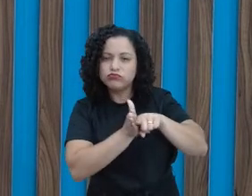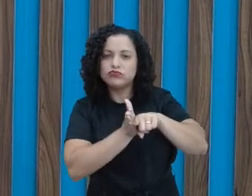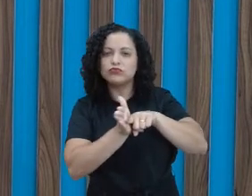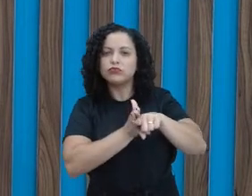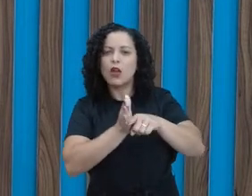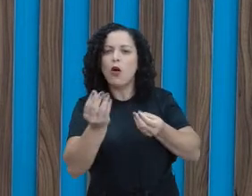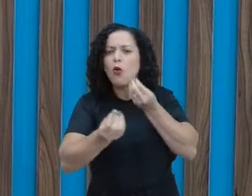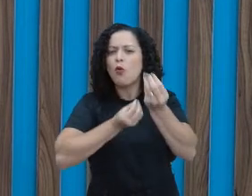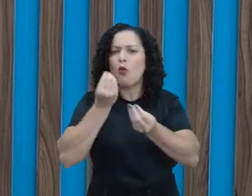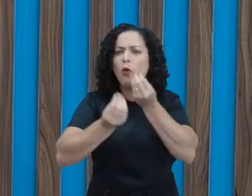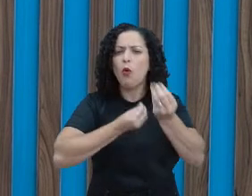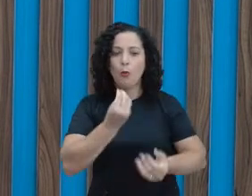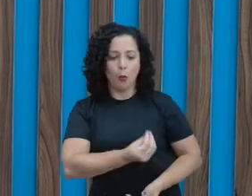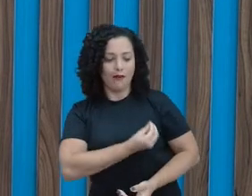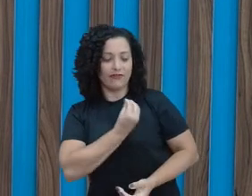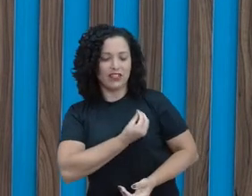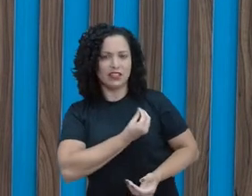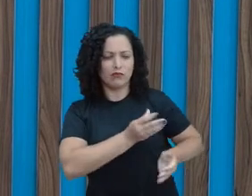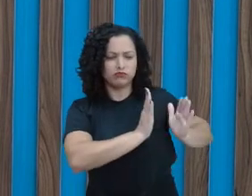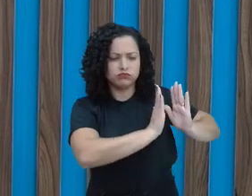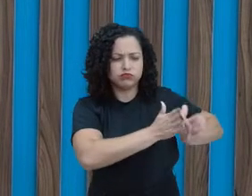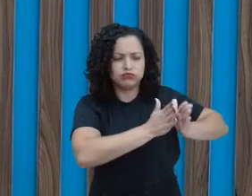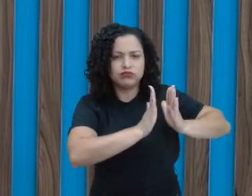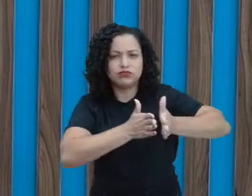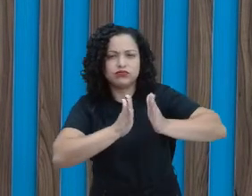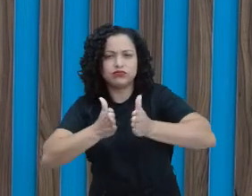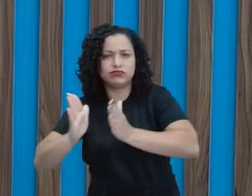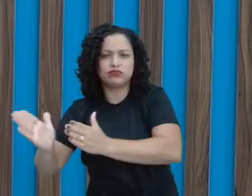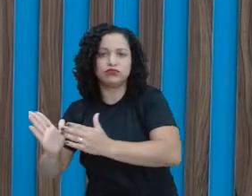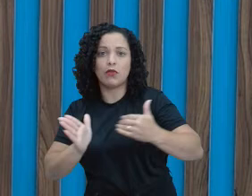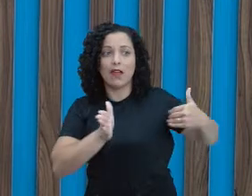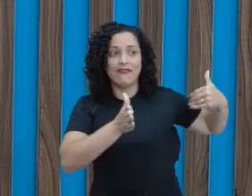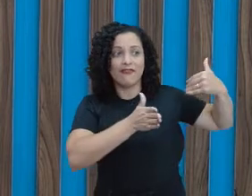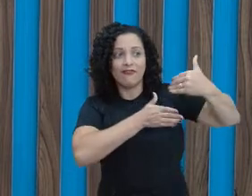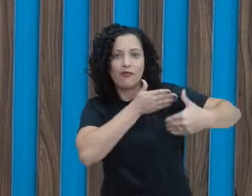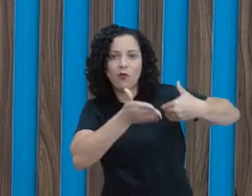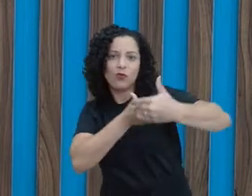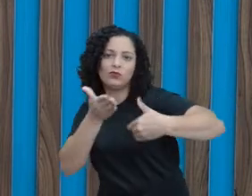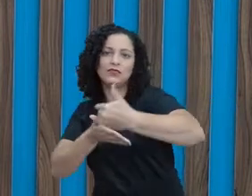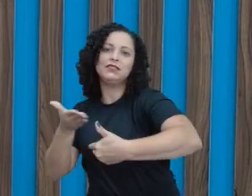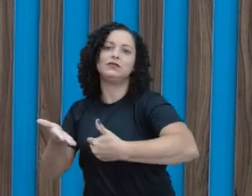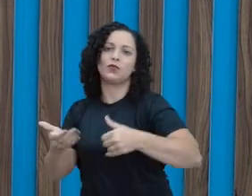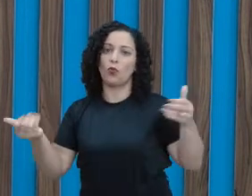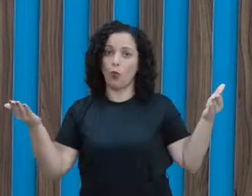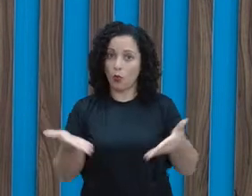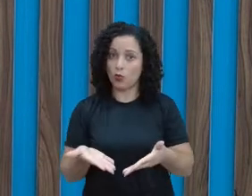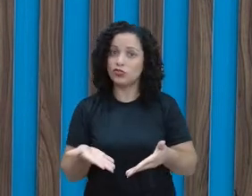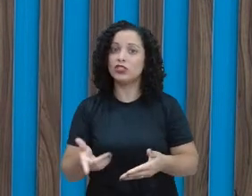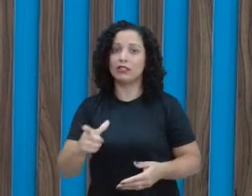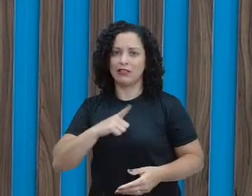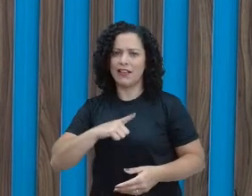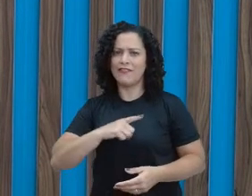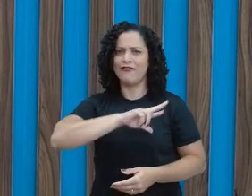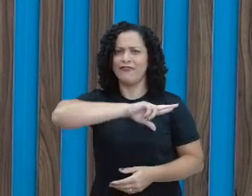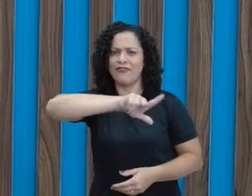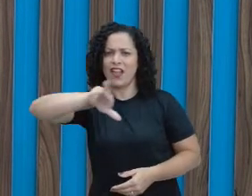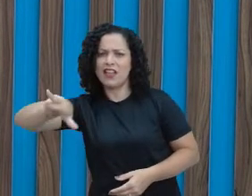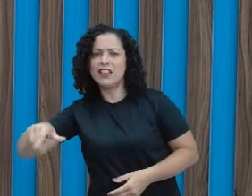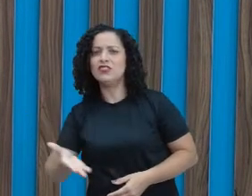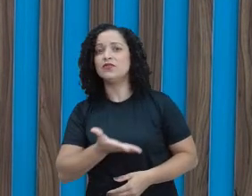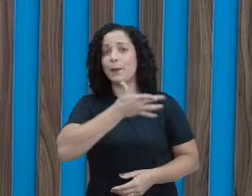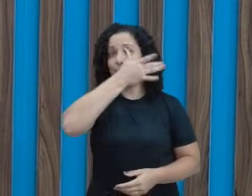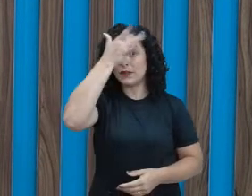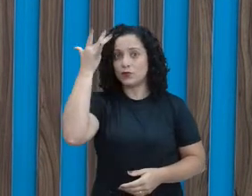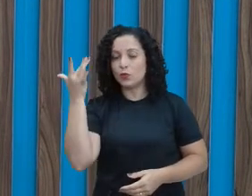Como é que os seres se evoluíram, a partir de quê? E aí nós vamos ver na aula de hoje grandes cientistas que trabalharam com